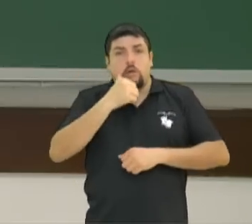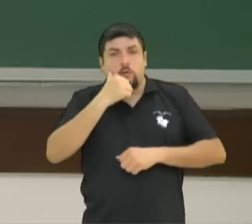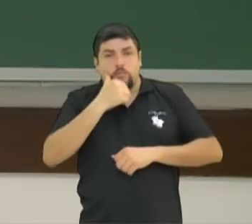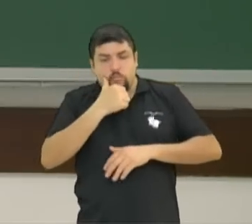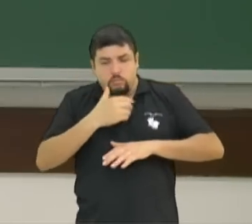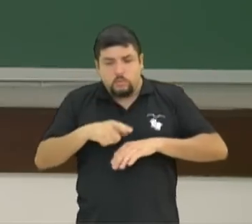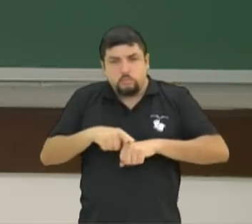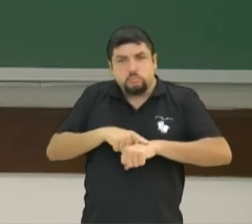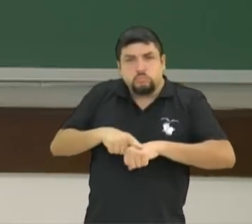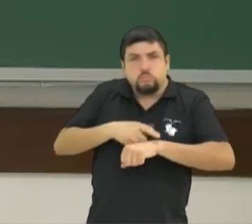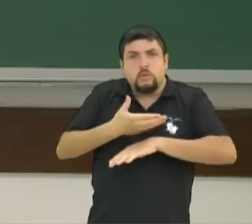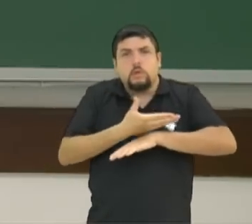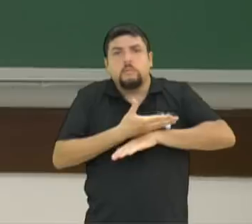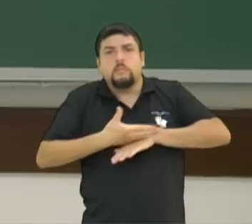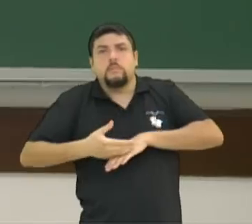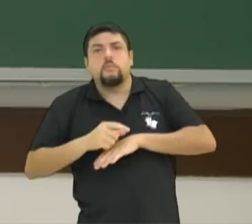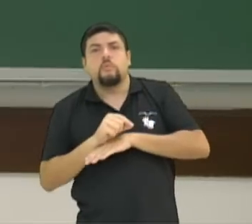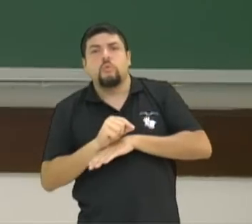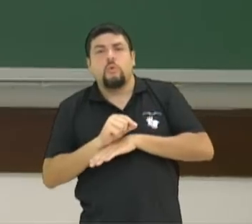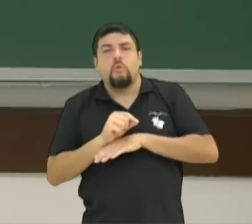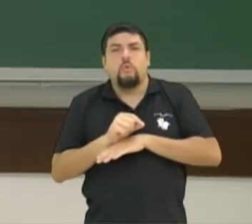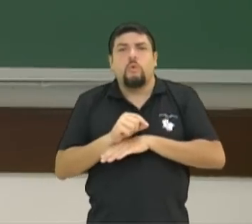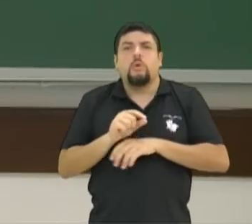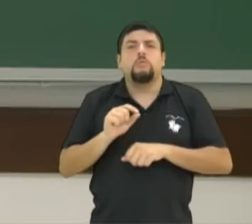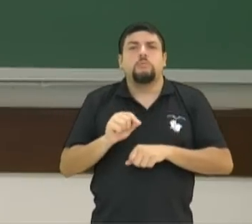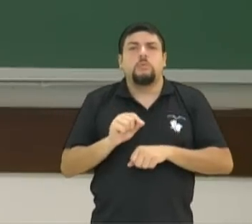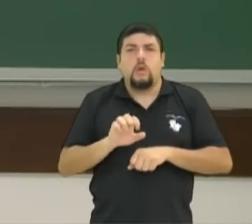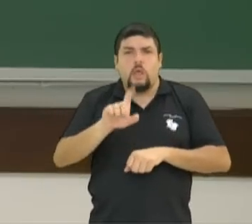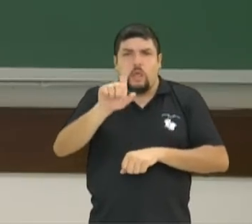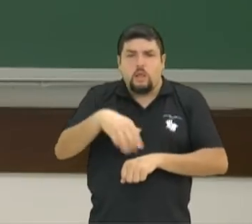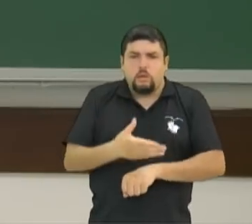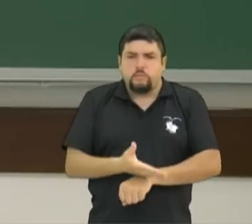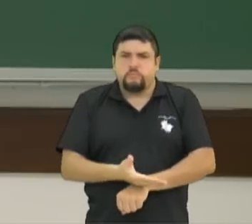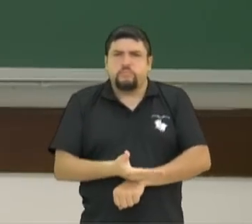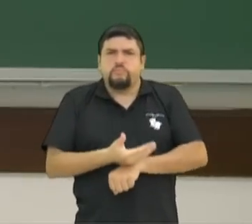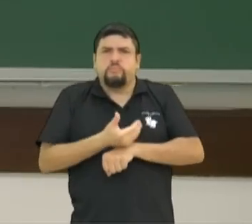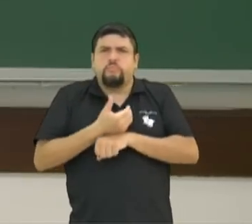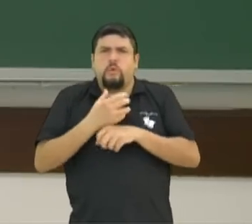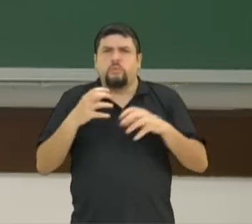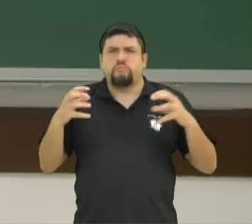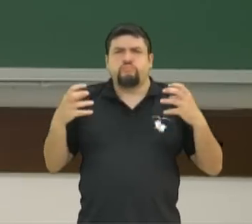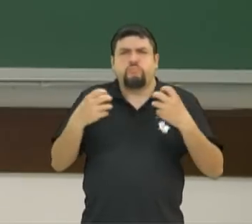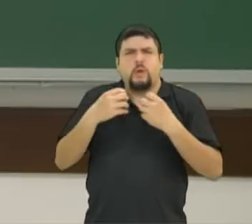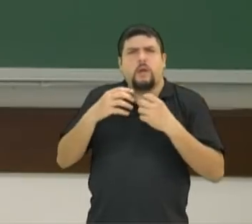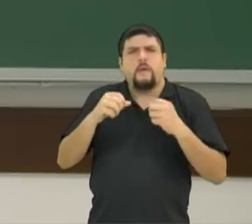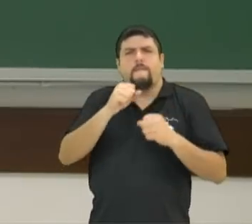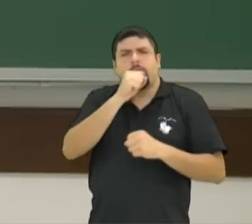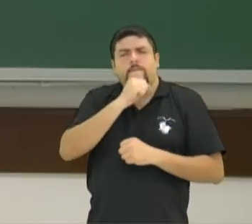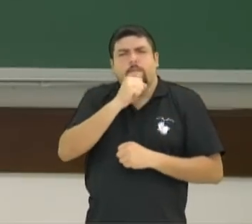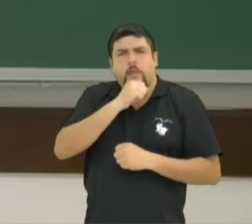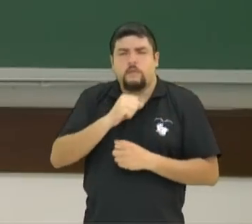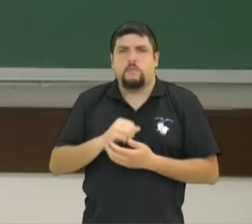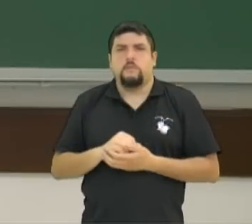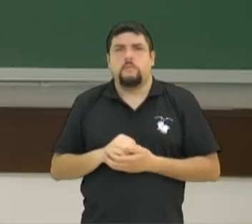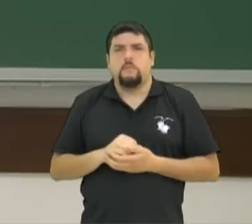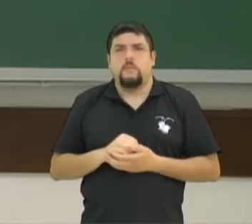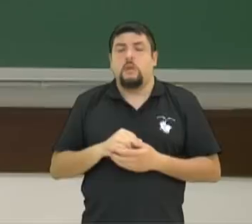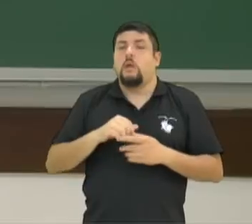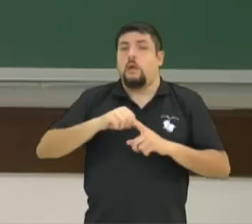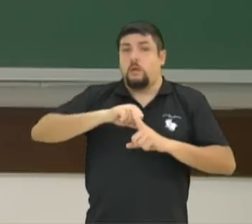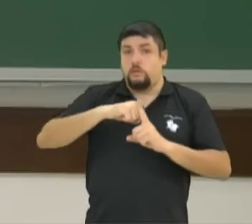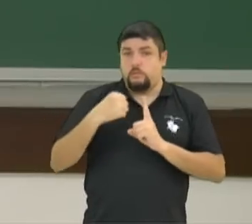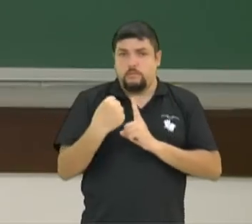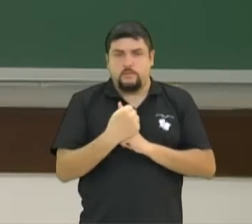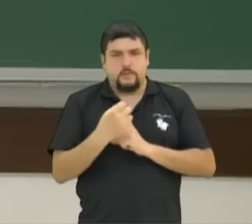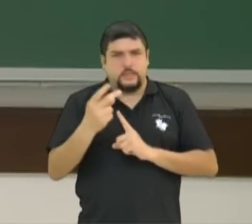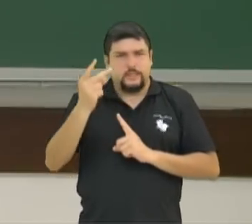a amamentação ao envelhecimento precoce. Então nós estávamos numa sociedade, né, em que o número de filhos